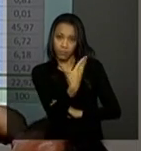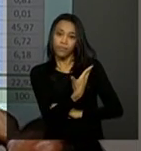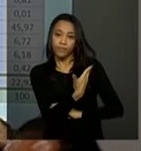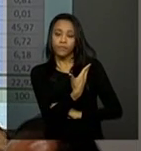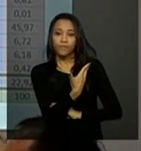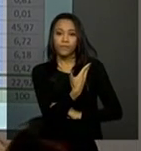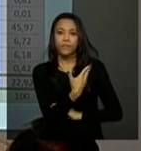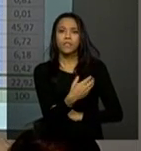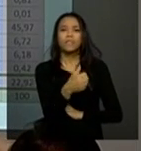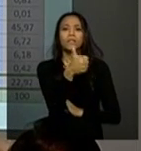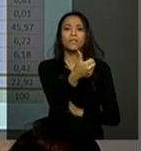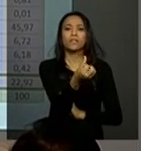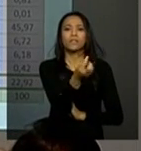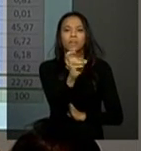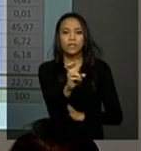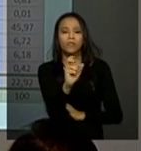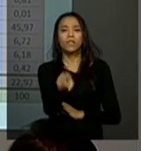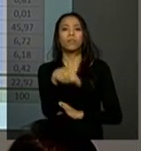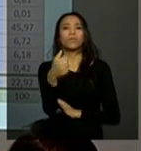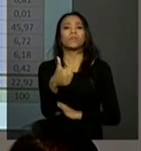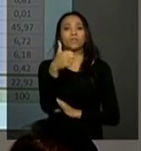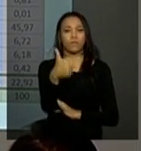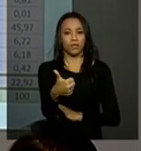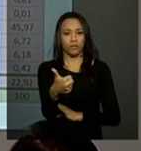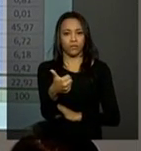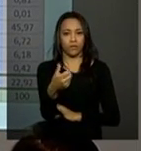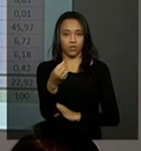Era 165, foi para 172. Foi um aumento de